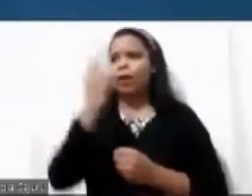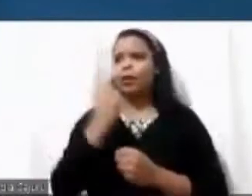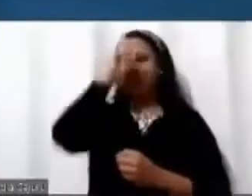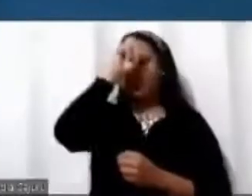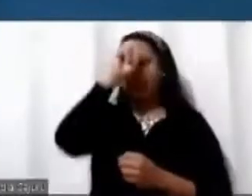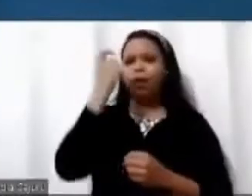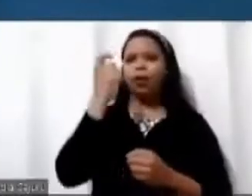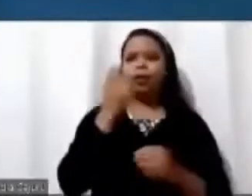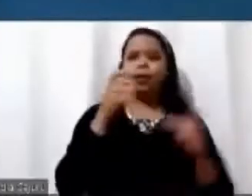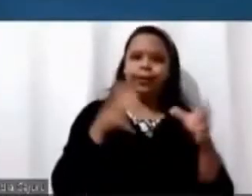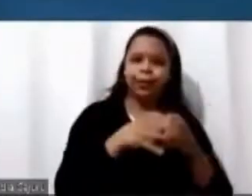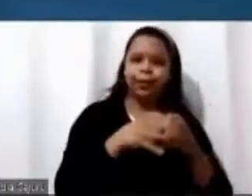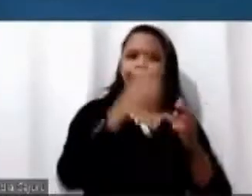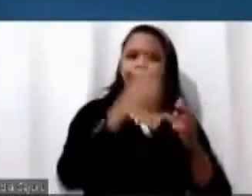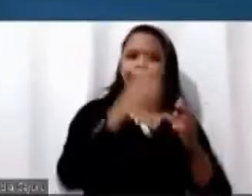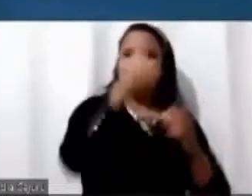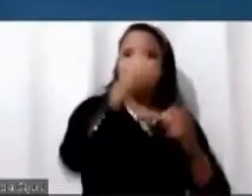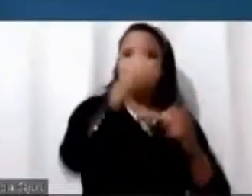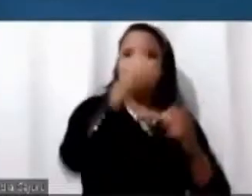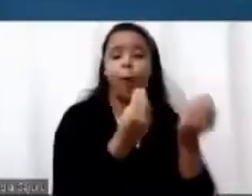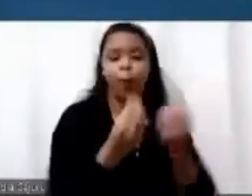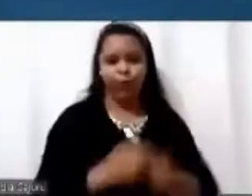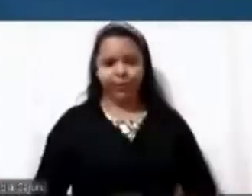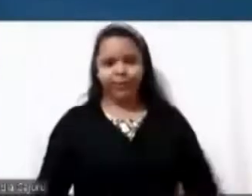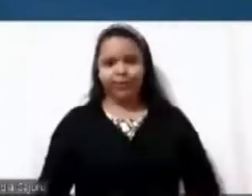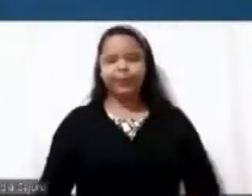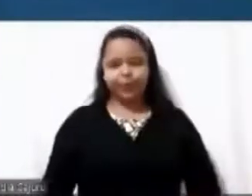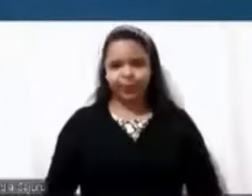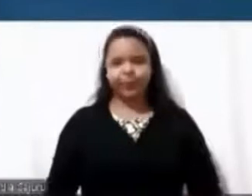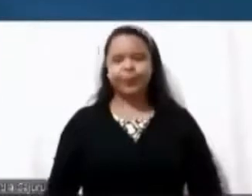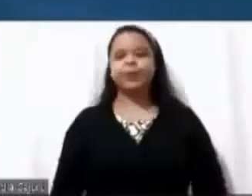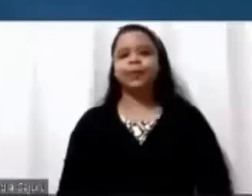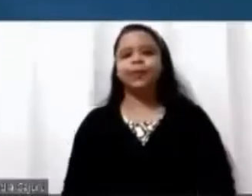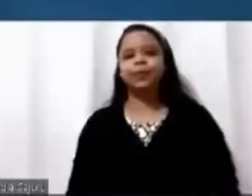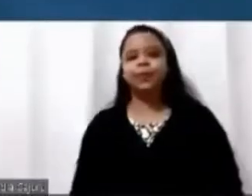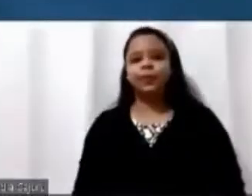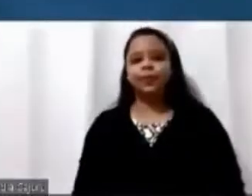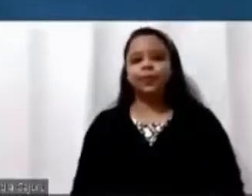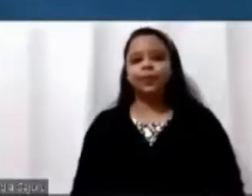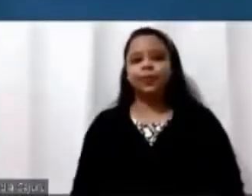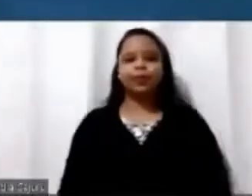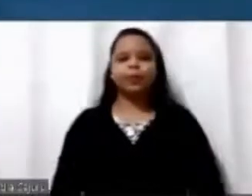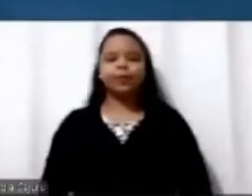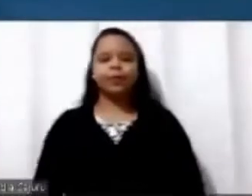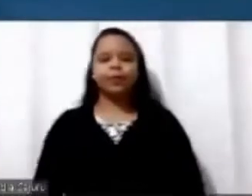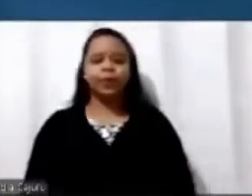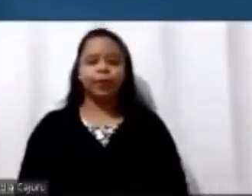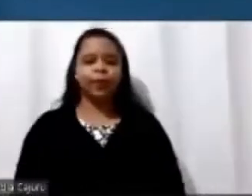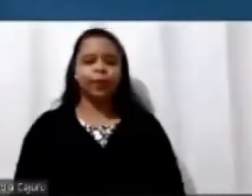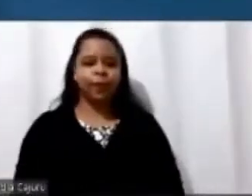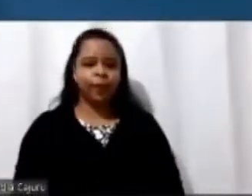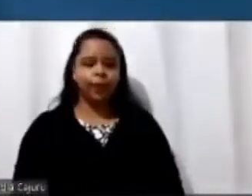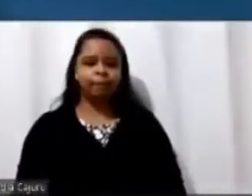Bom, vou iniciar então. Fato, eu vejo essas situações